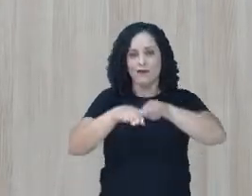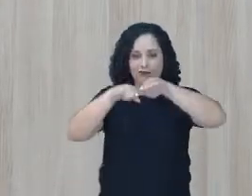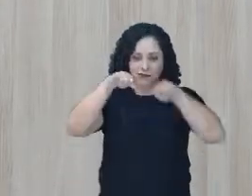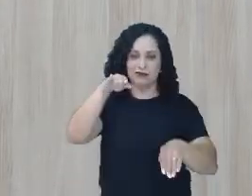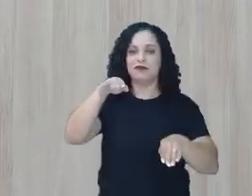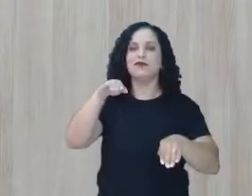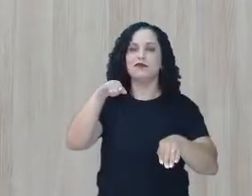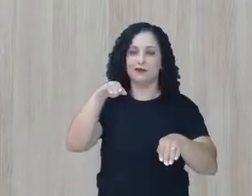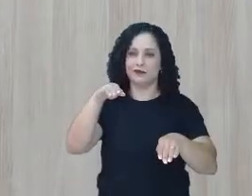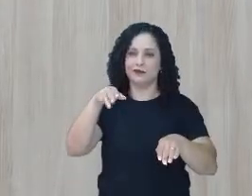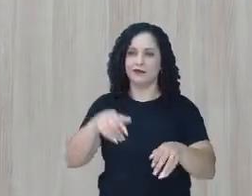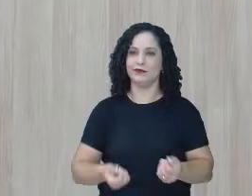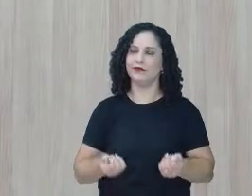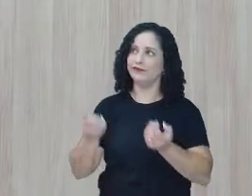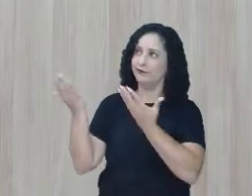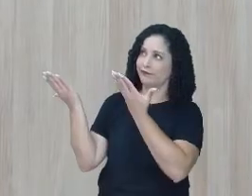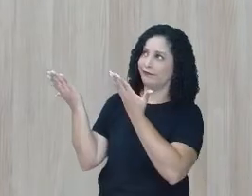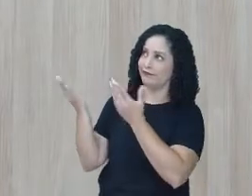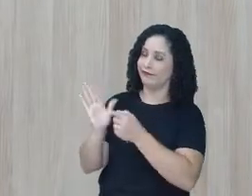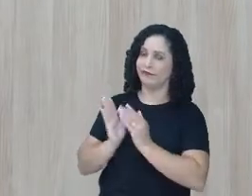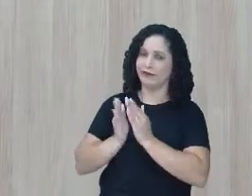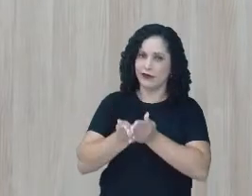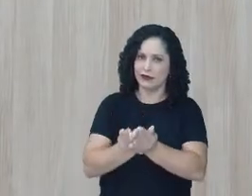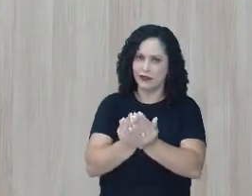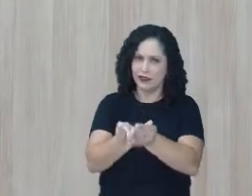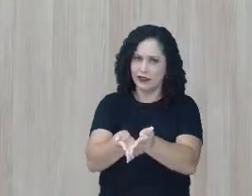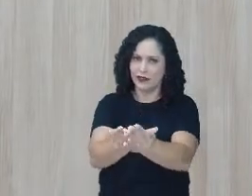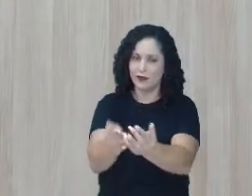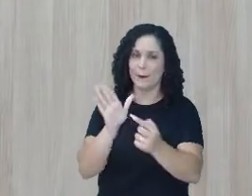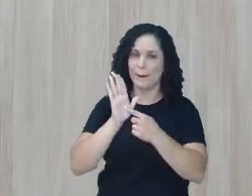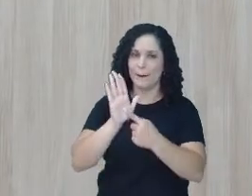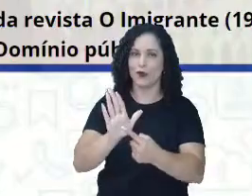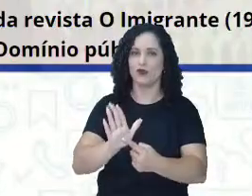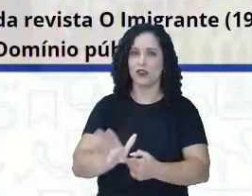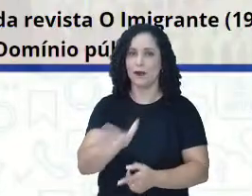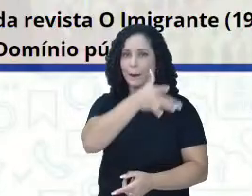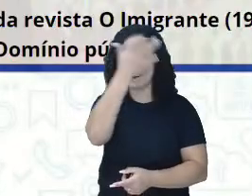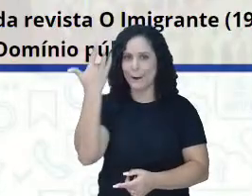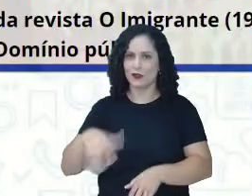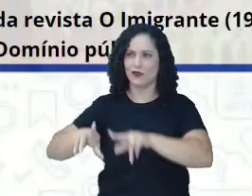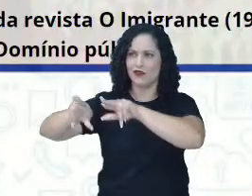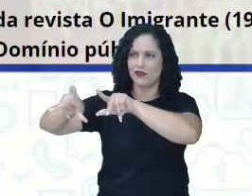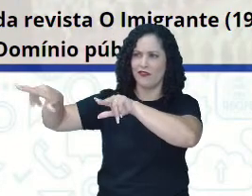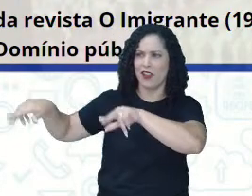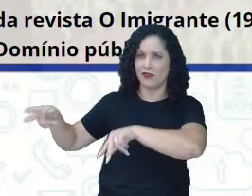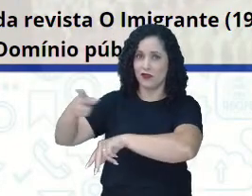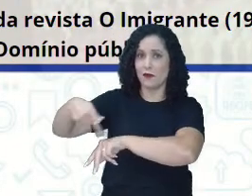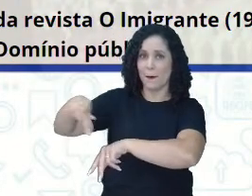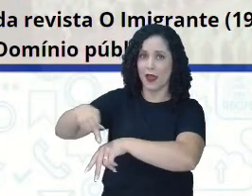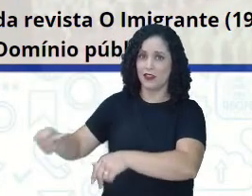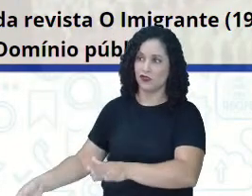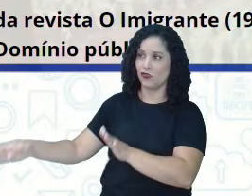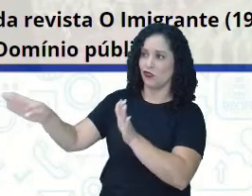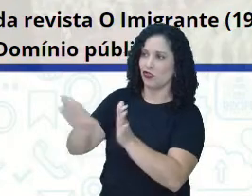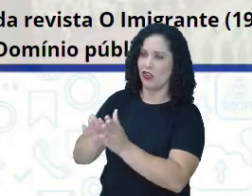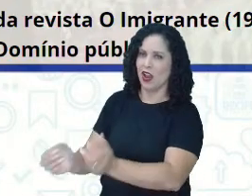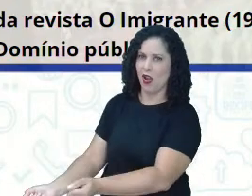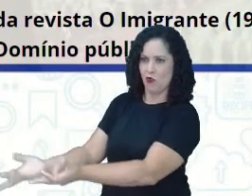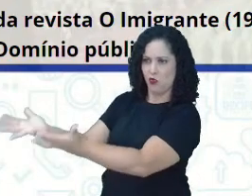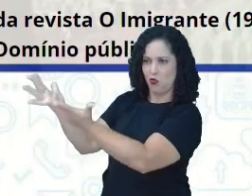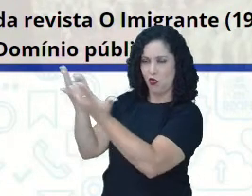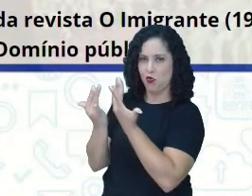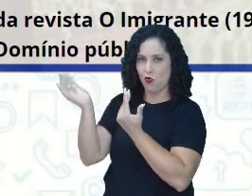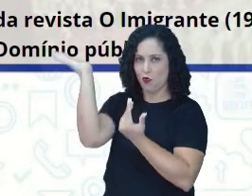certo? E aí a gente tem, né, essa imagem que mostra esses imigrantes chegando, nessa política de imigração por parte né,